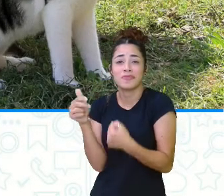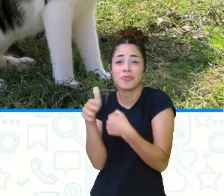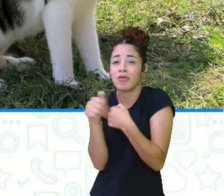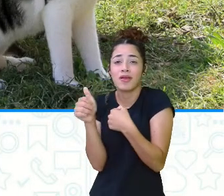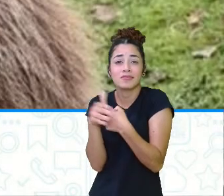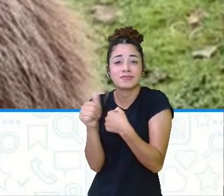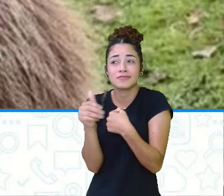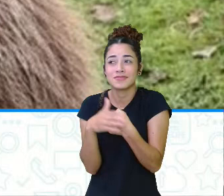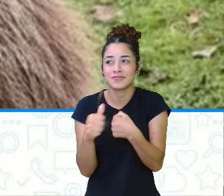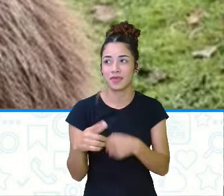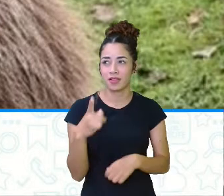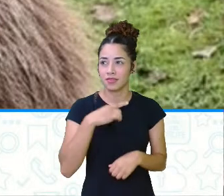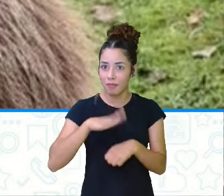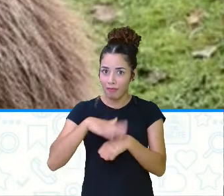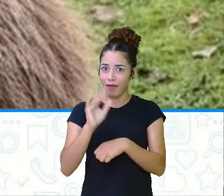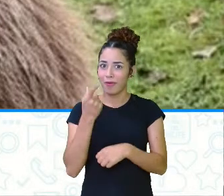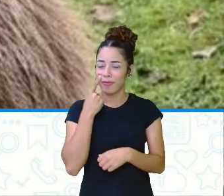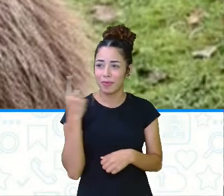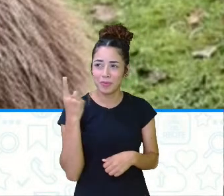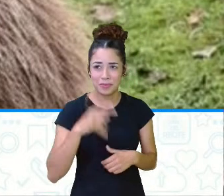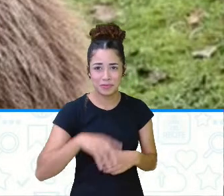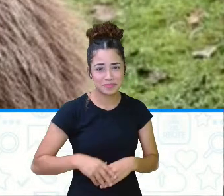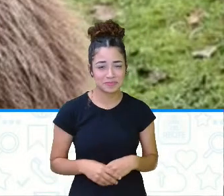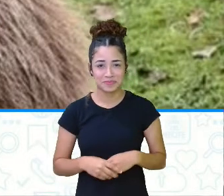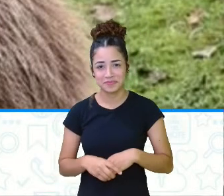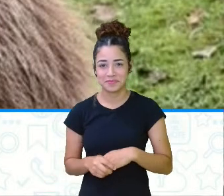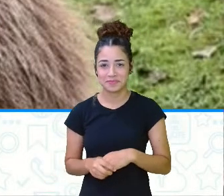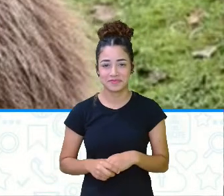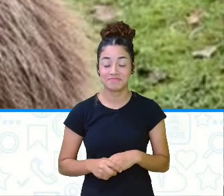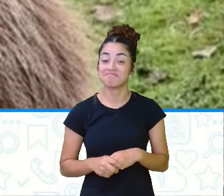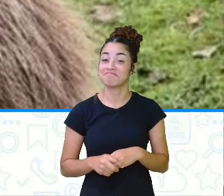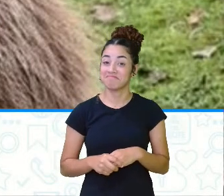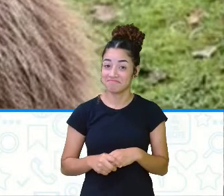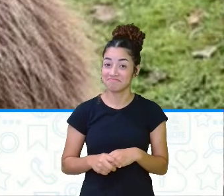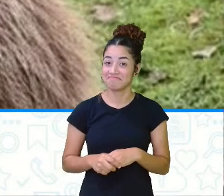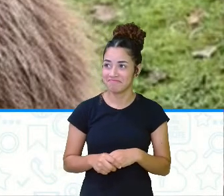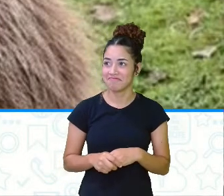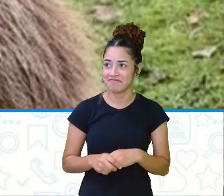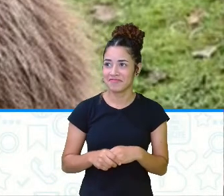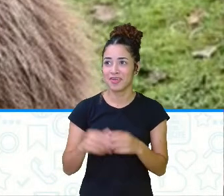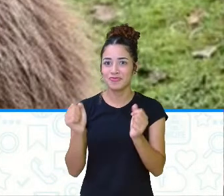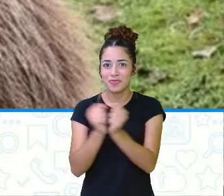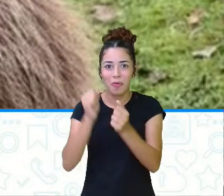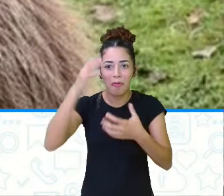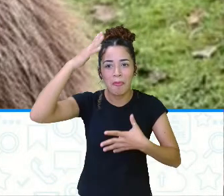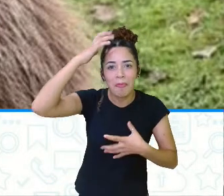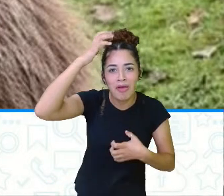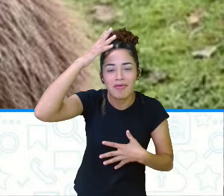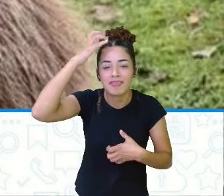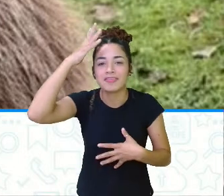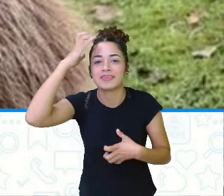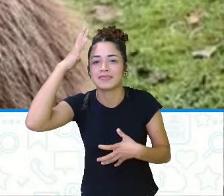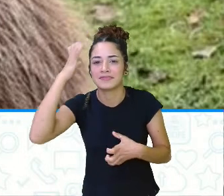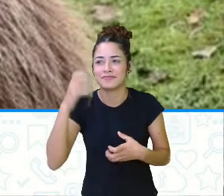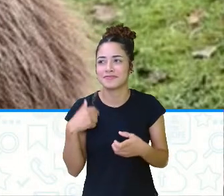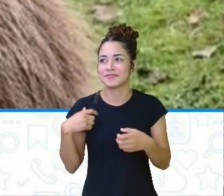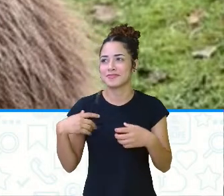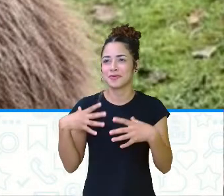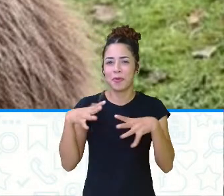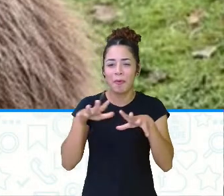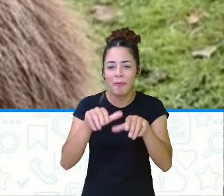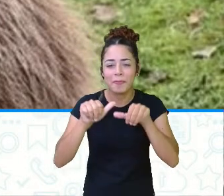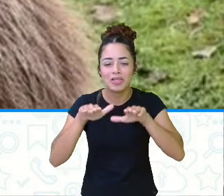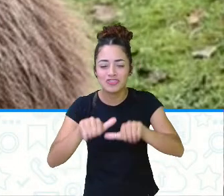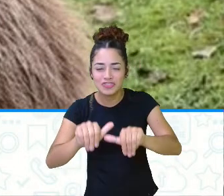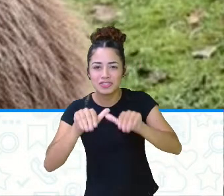outro. E tem mais, olha, para vocês verem que eles são boa praça. Olha aí, ó, a capivara com os macaquinhos fazendo massagem na